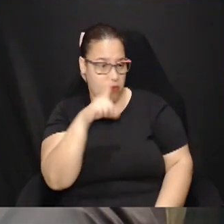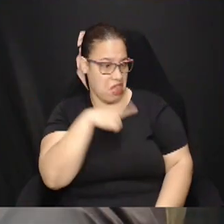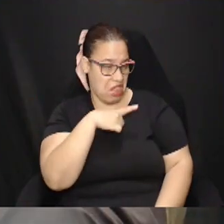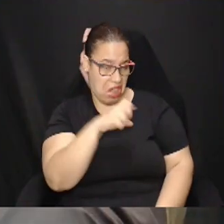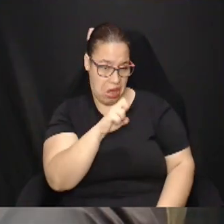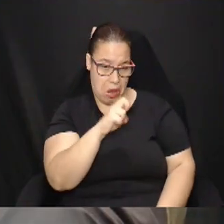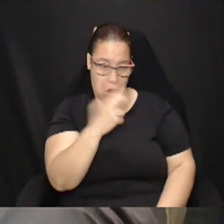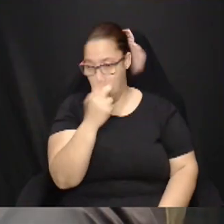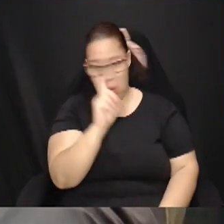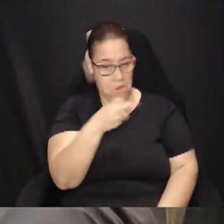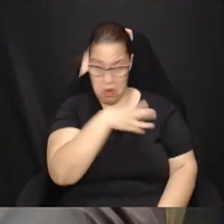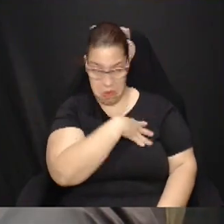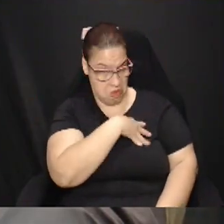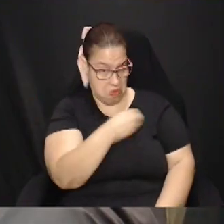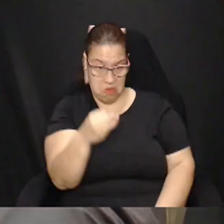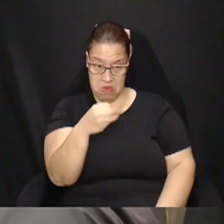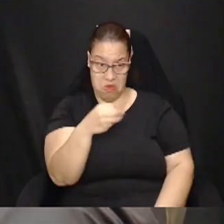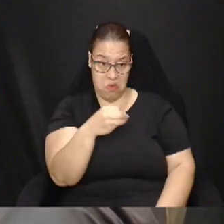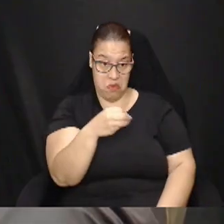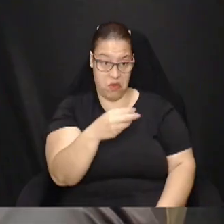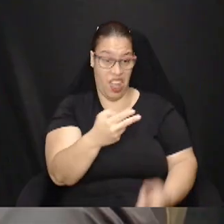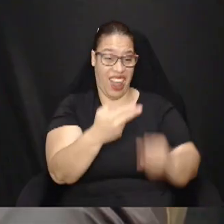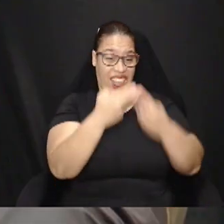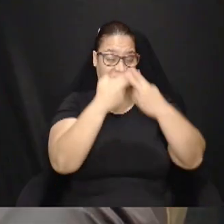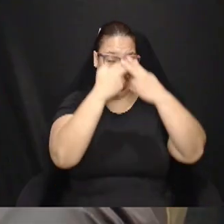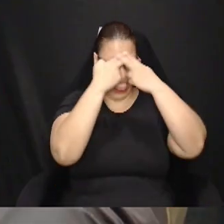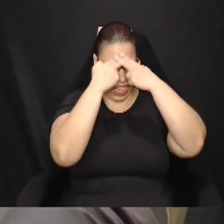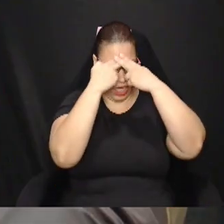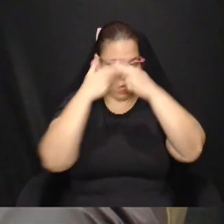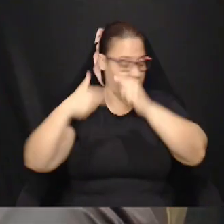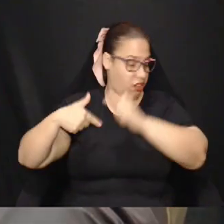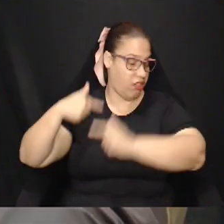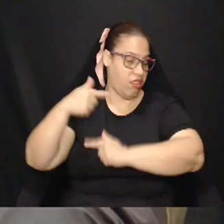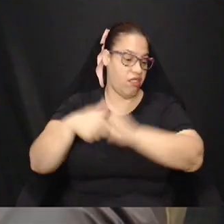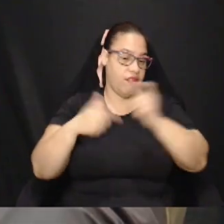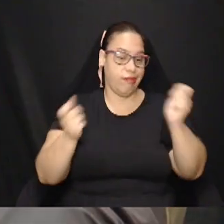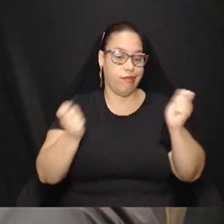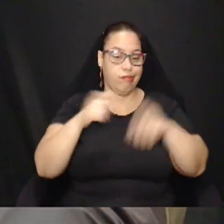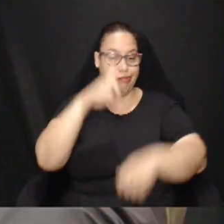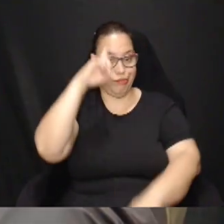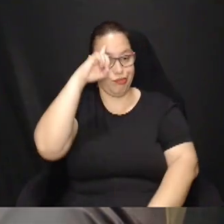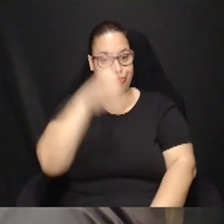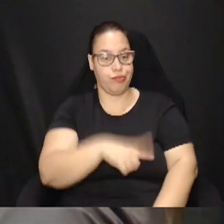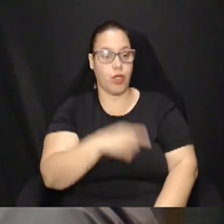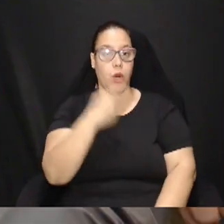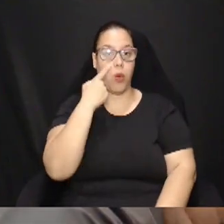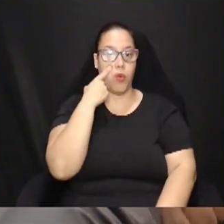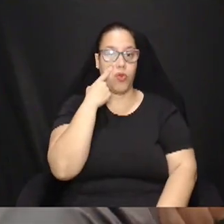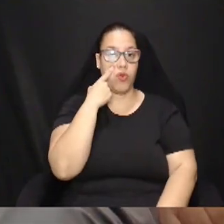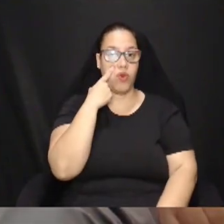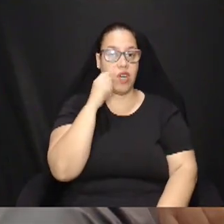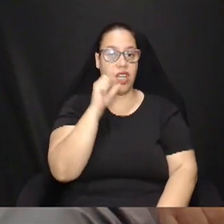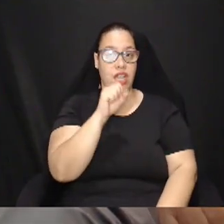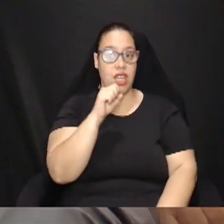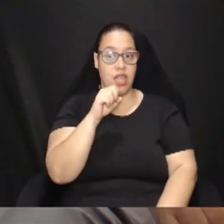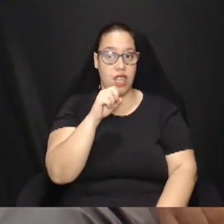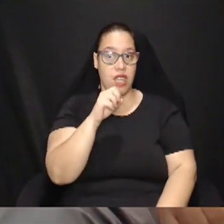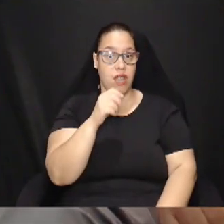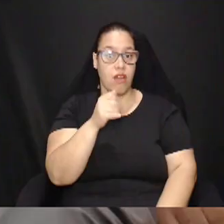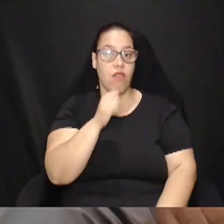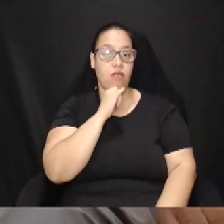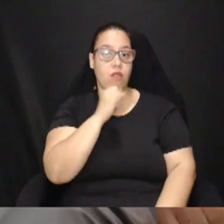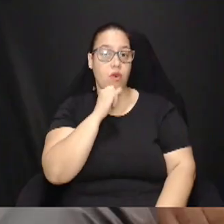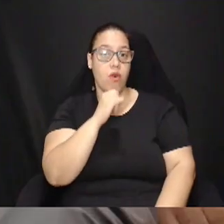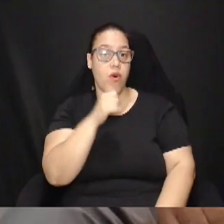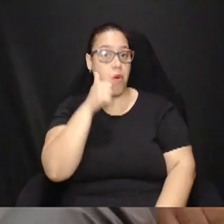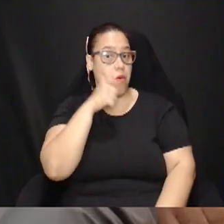acarreta traumas geracionais que acabam impossibilitando essa decisão, né? De, olha, será que eu vou decidir, por exemplo, ser uma mãe solo? Não,